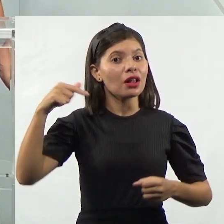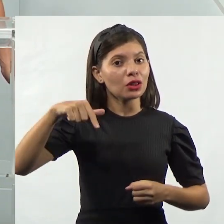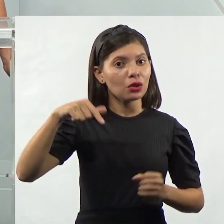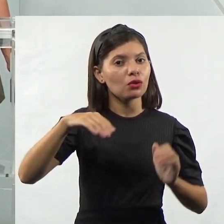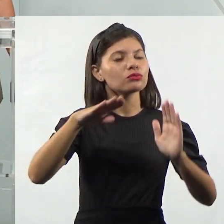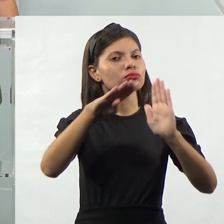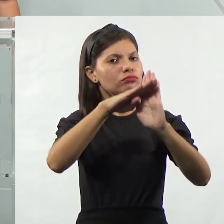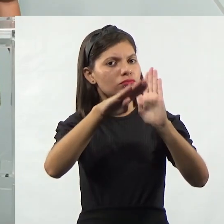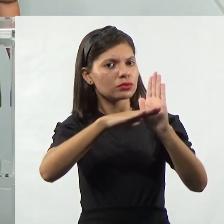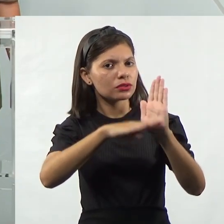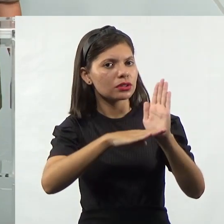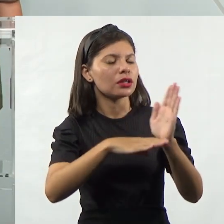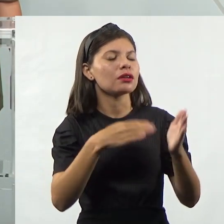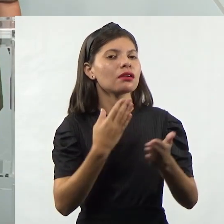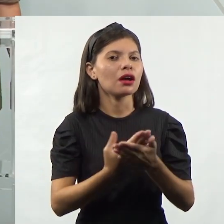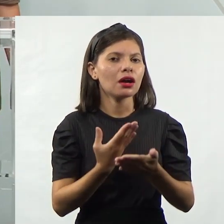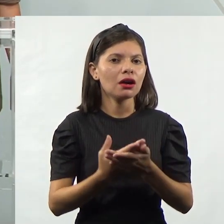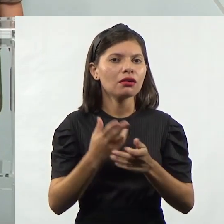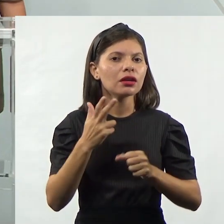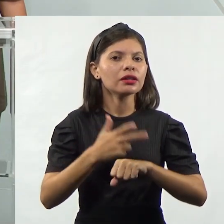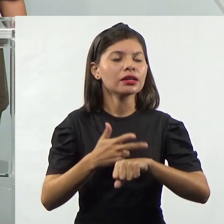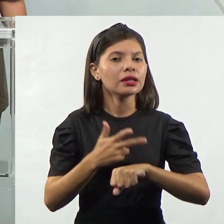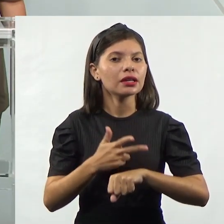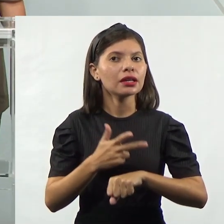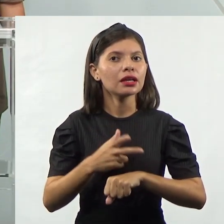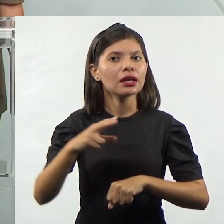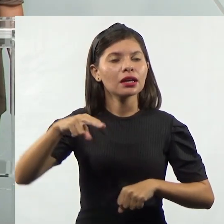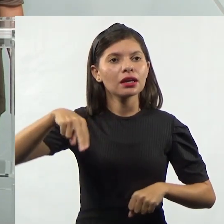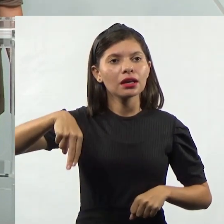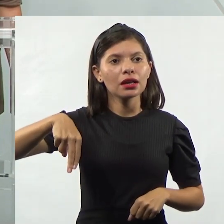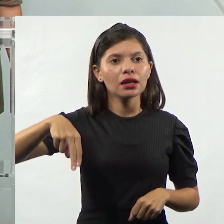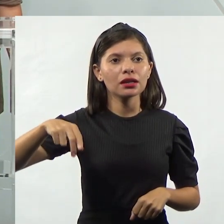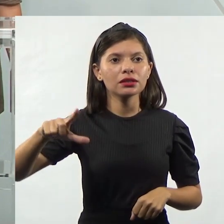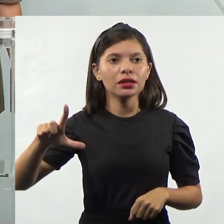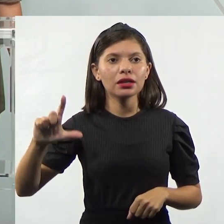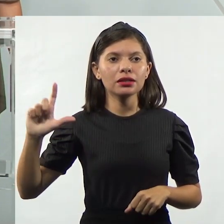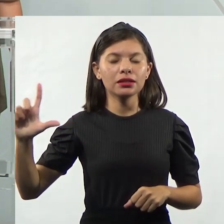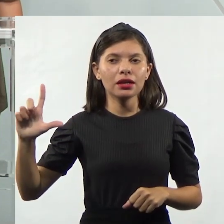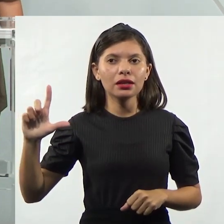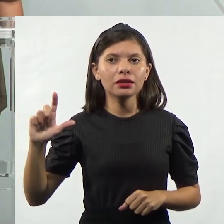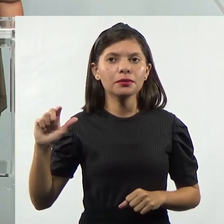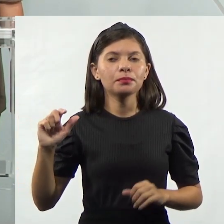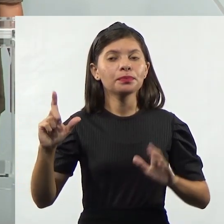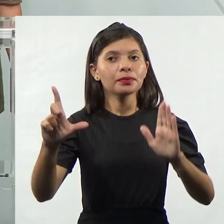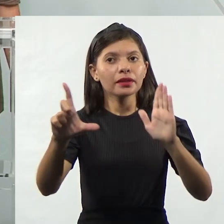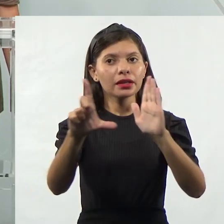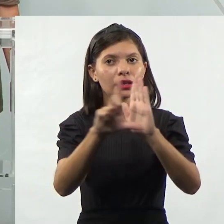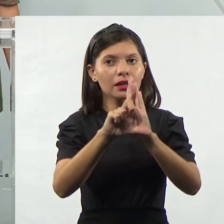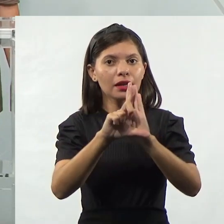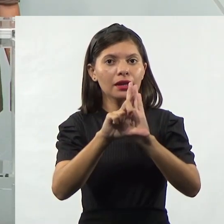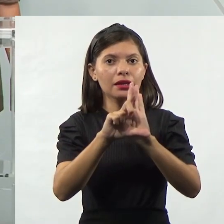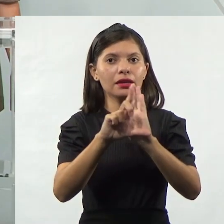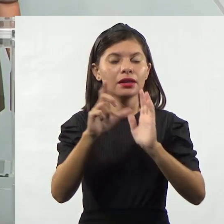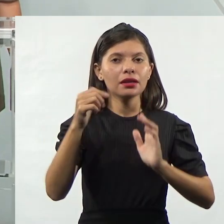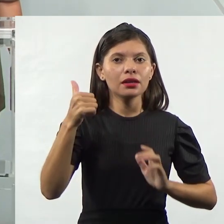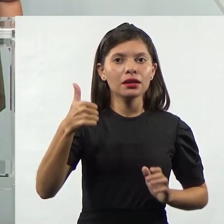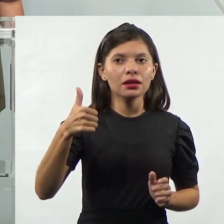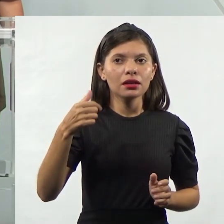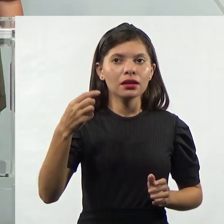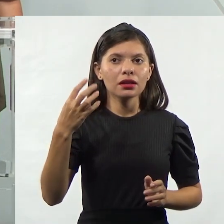Administrativos. Então, assim, só no nosso roteiro, quando tiver NLL, é porque eu estou falando da